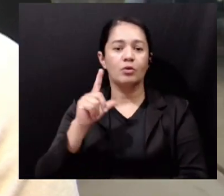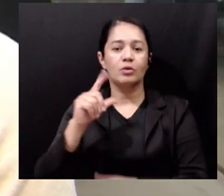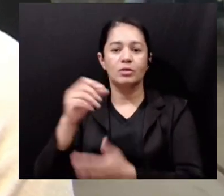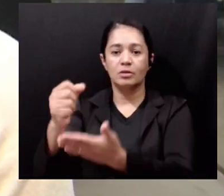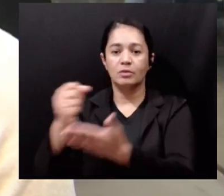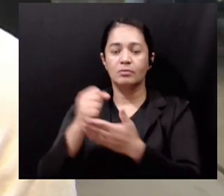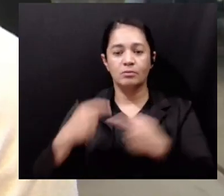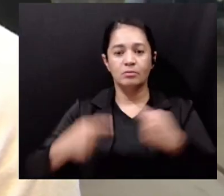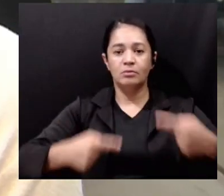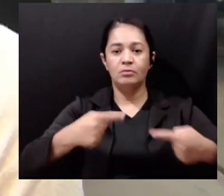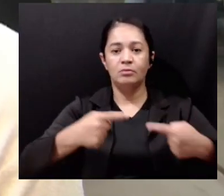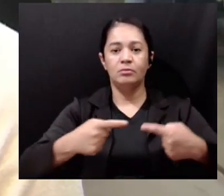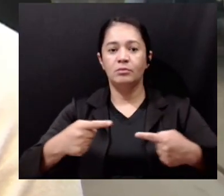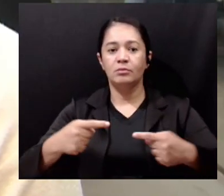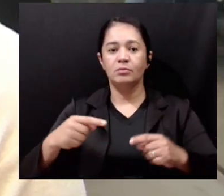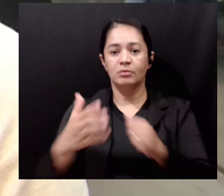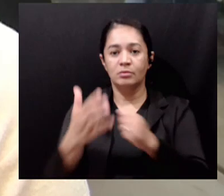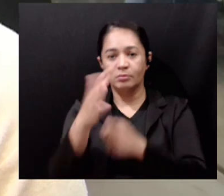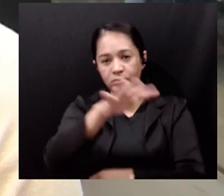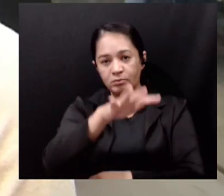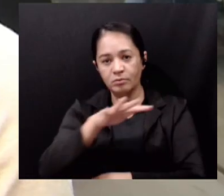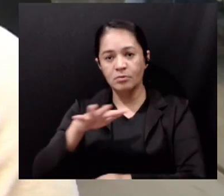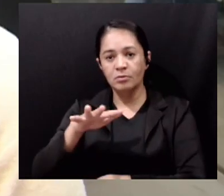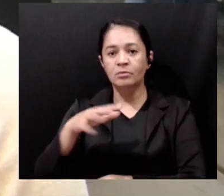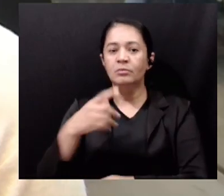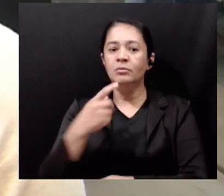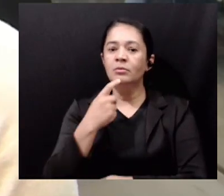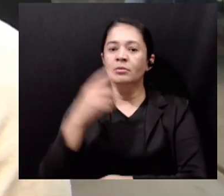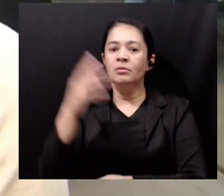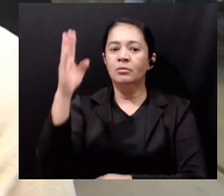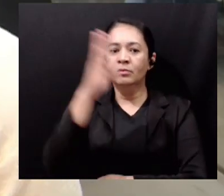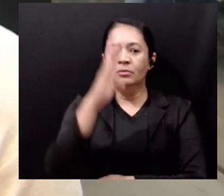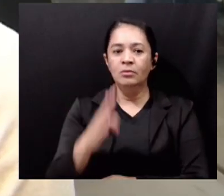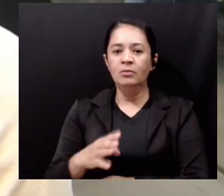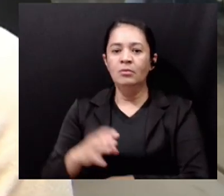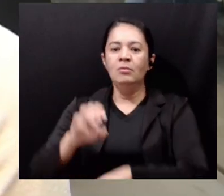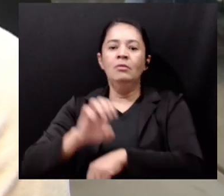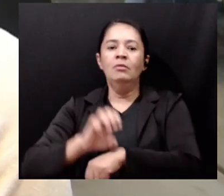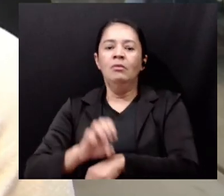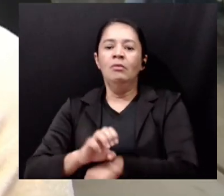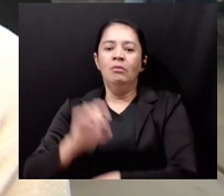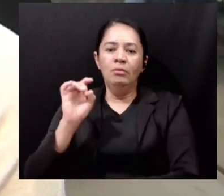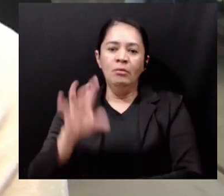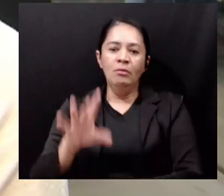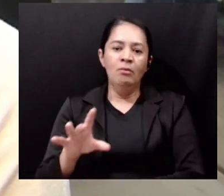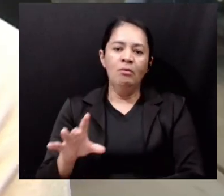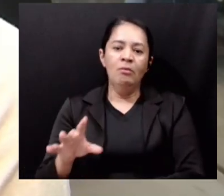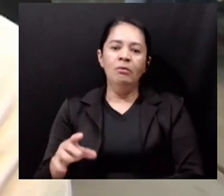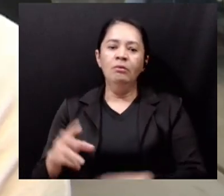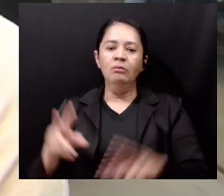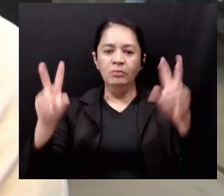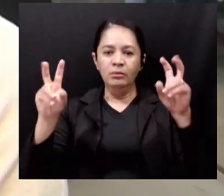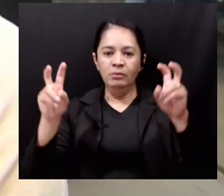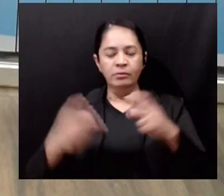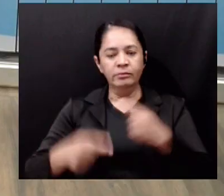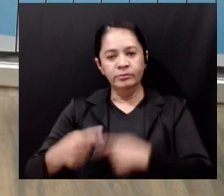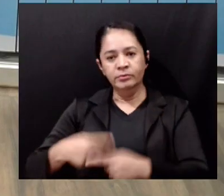nível municipal e não só ficar esperando a nível estadual que essa temática avance.